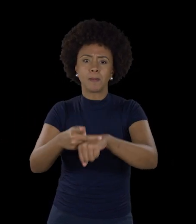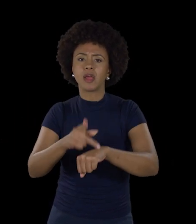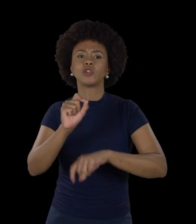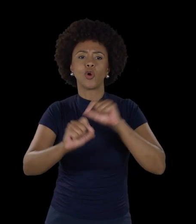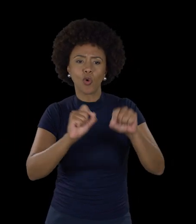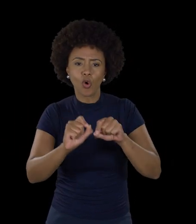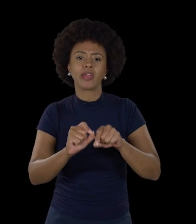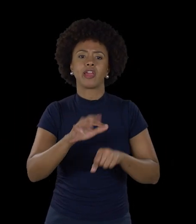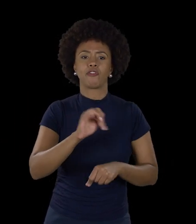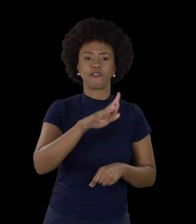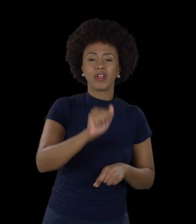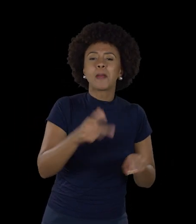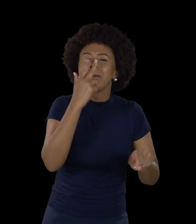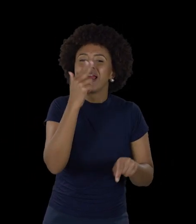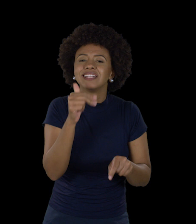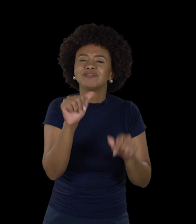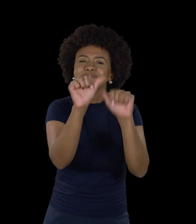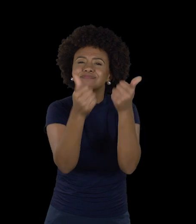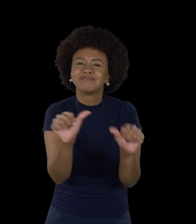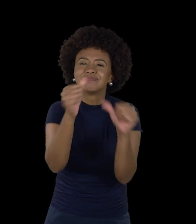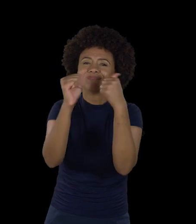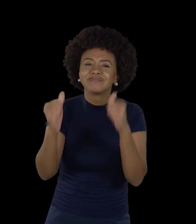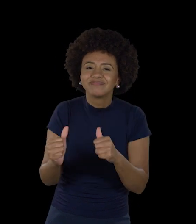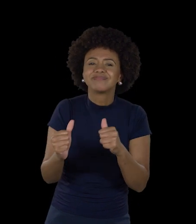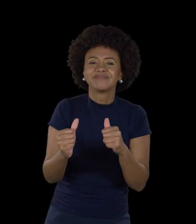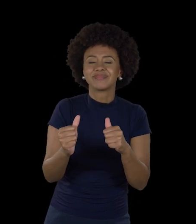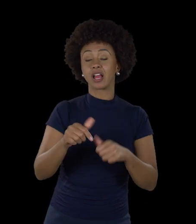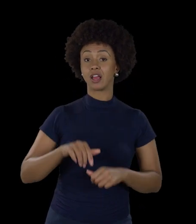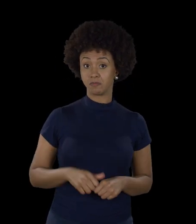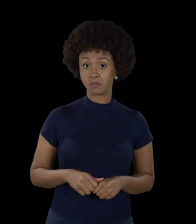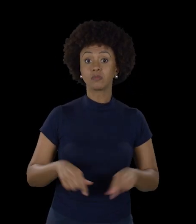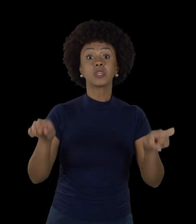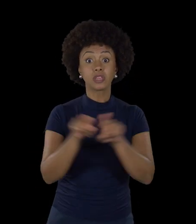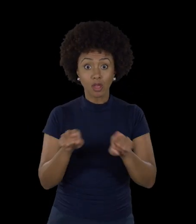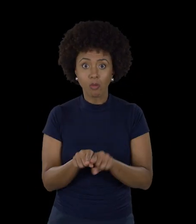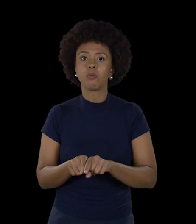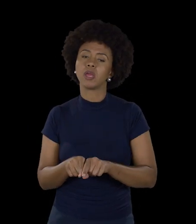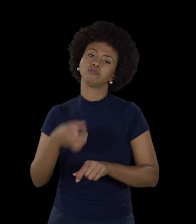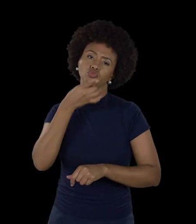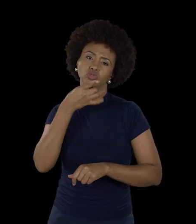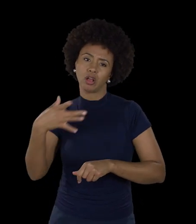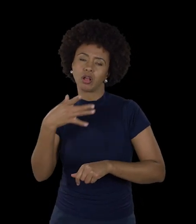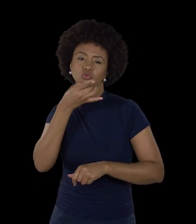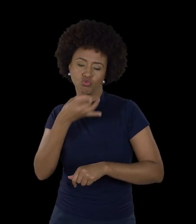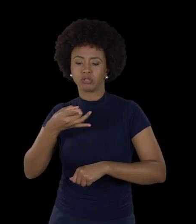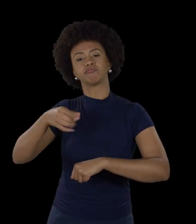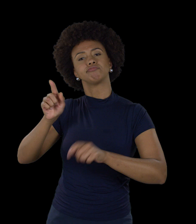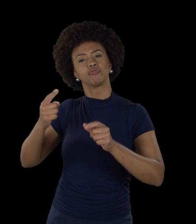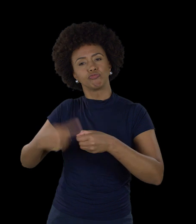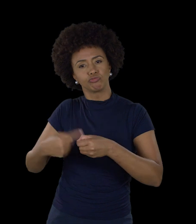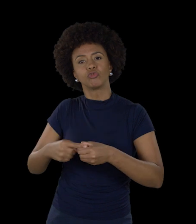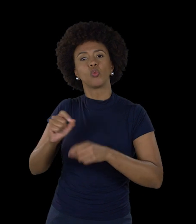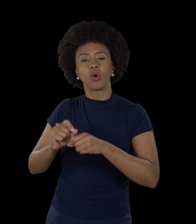um atrativo cujo formato lembra a figura de 2 religiosos. Cachoeiras também são encontradas em meio à Mata Atlântica. Em